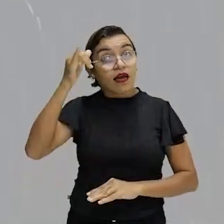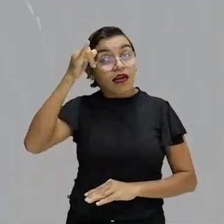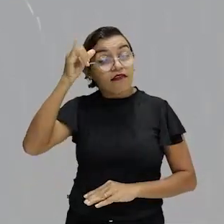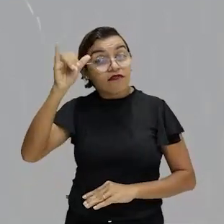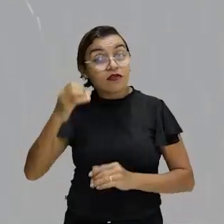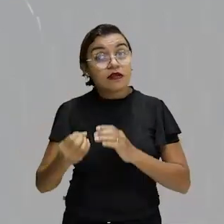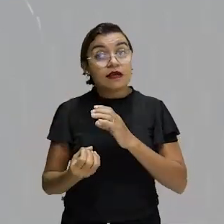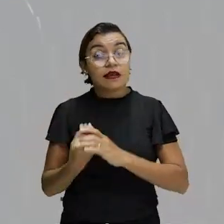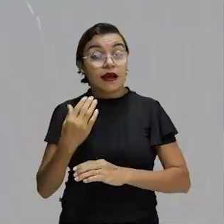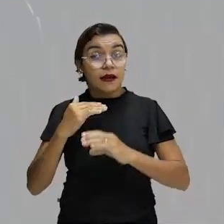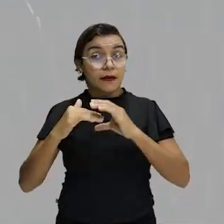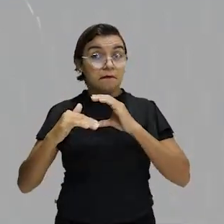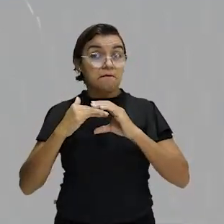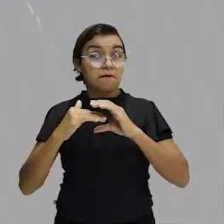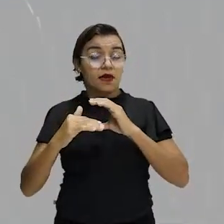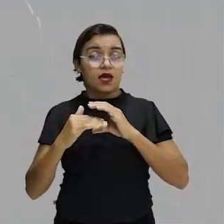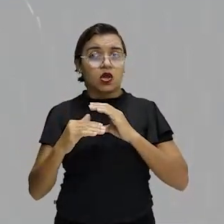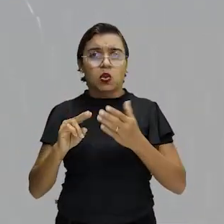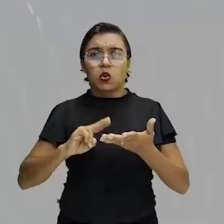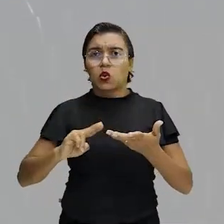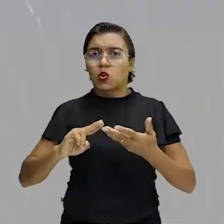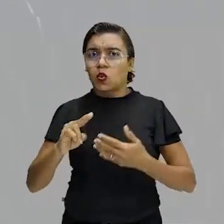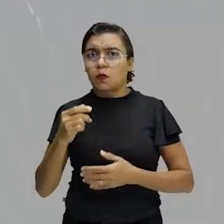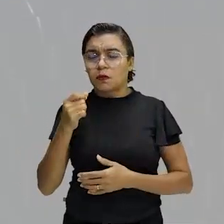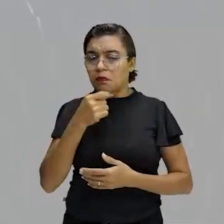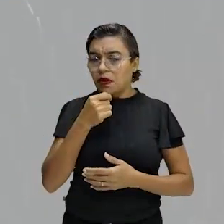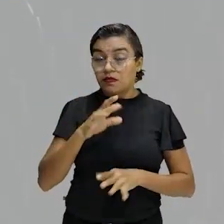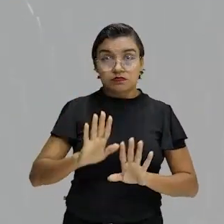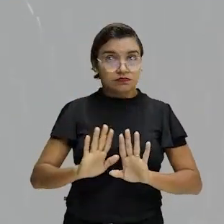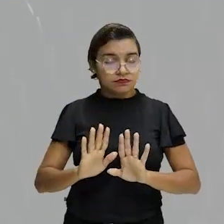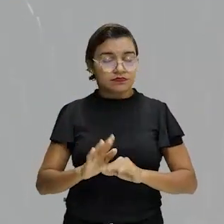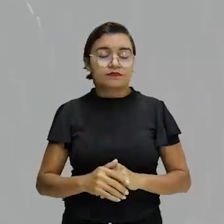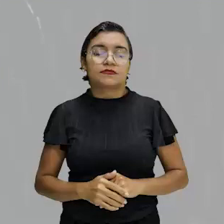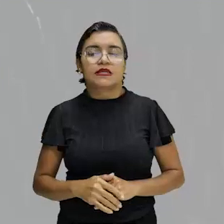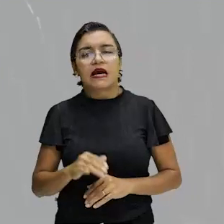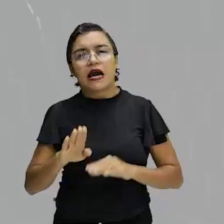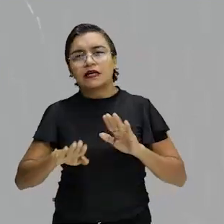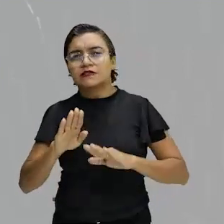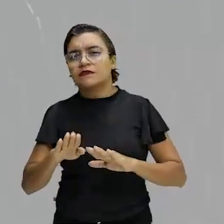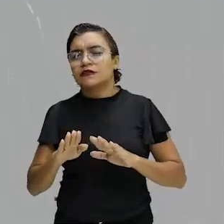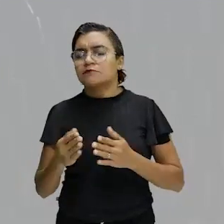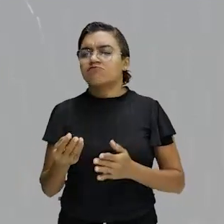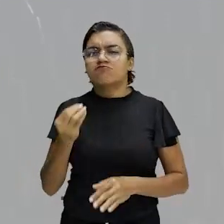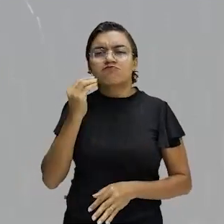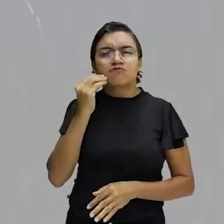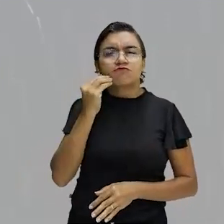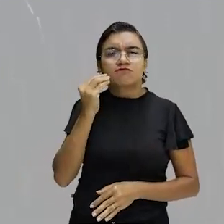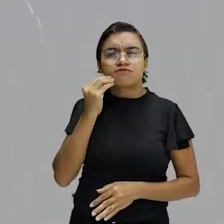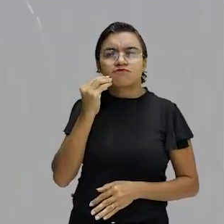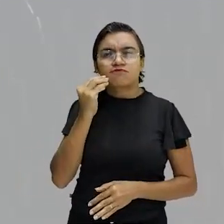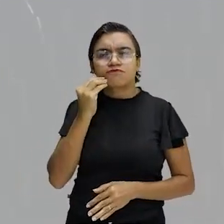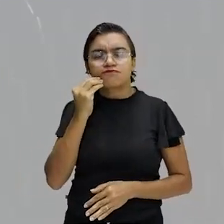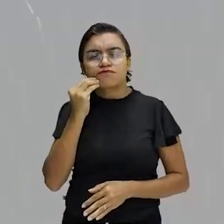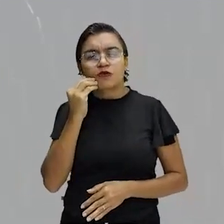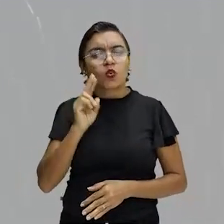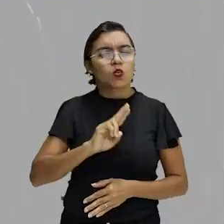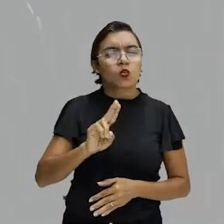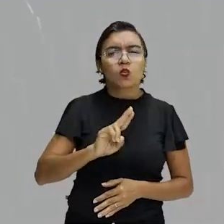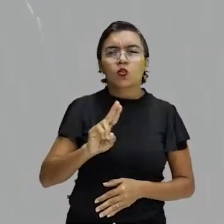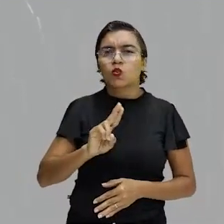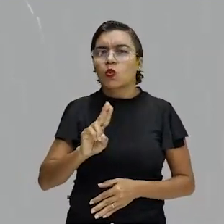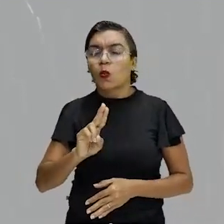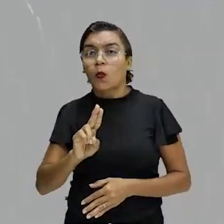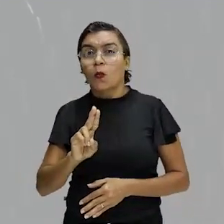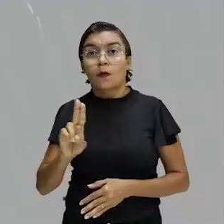o e-mail de vocês. Nós sabemos que a gente faz aquela primeira tentativa e aquele endereço que você gostaria, às vezes não está